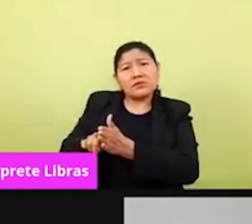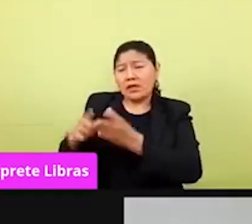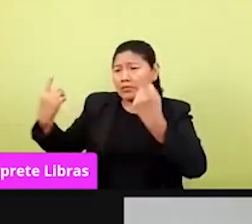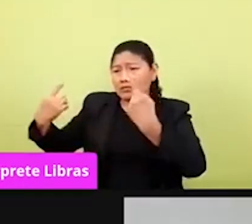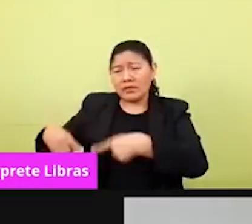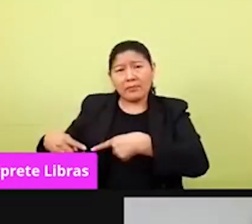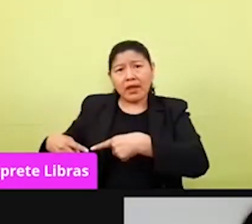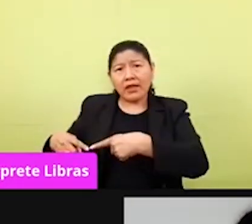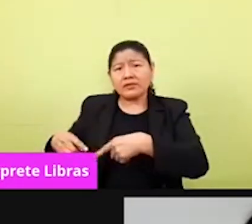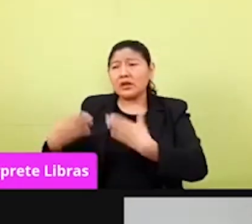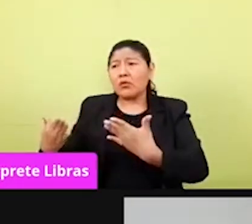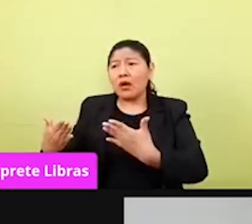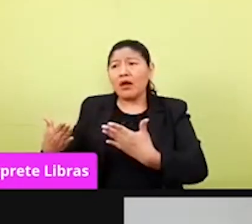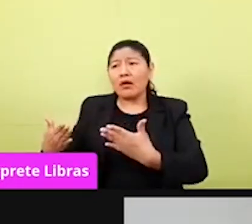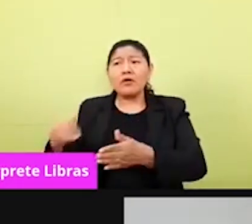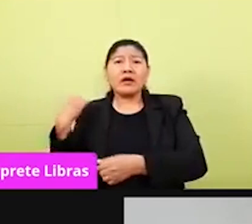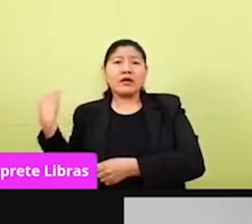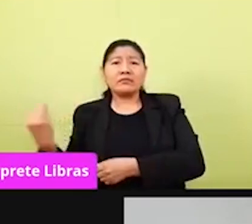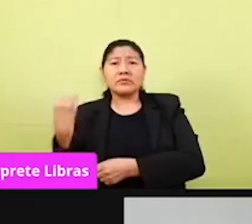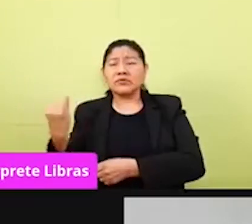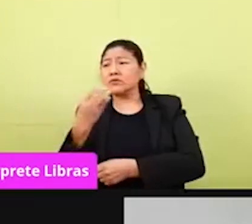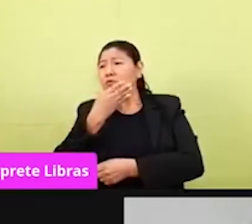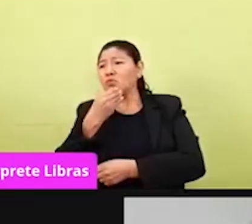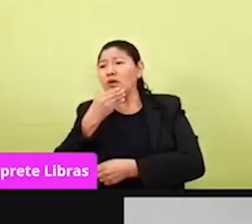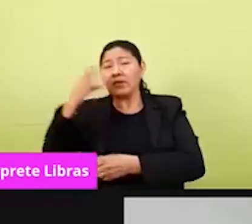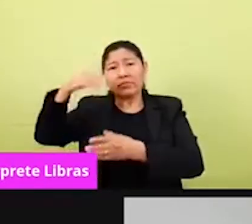papel diante dessa realidade, né? Não